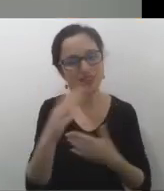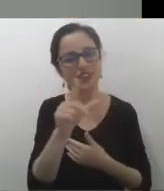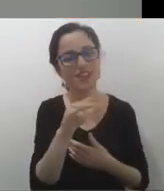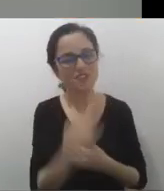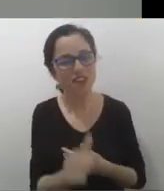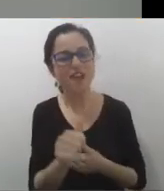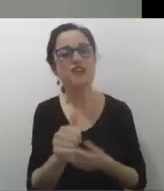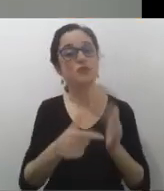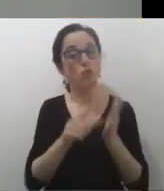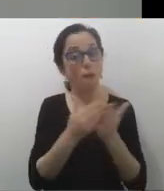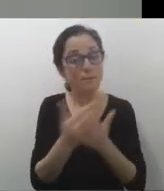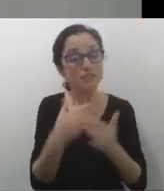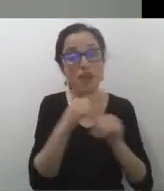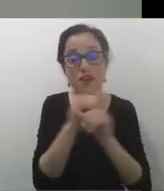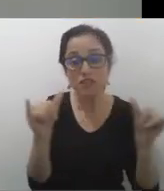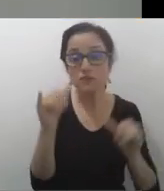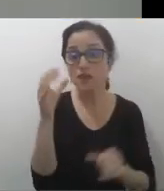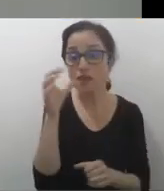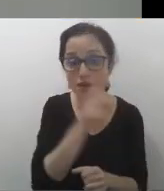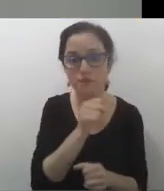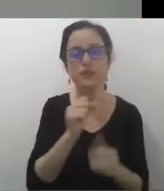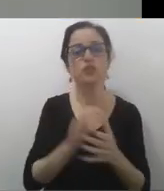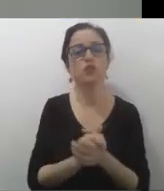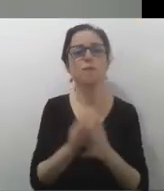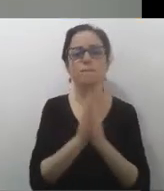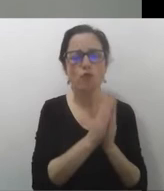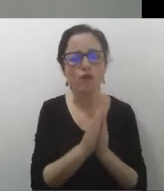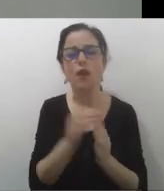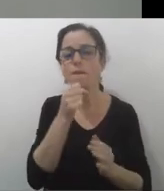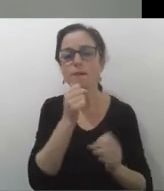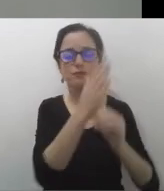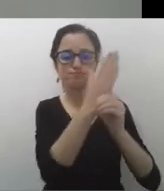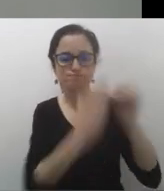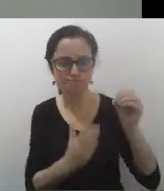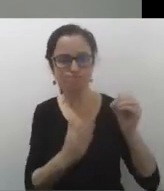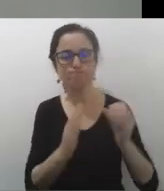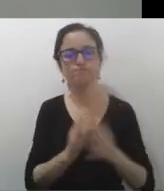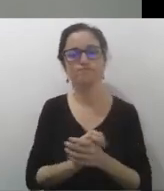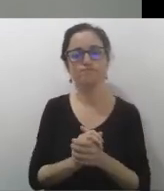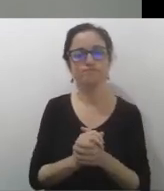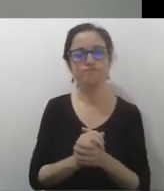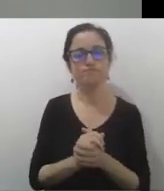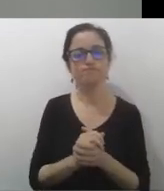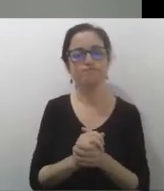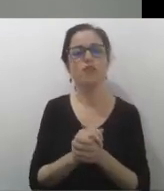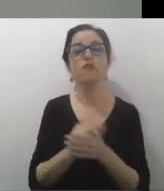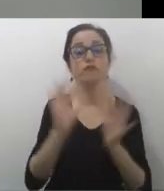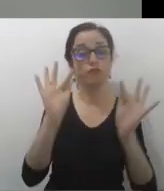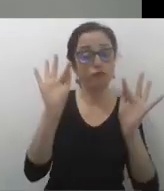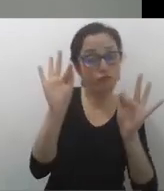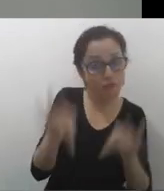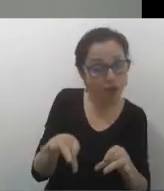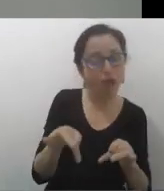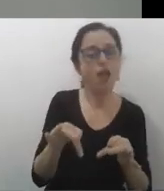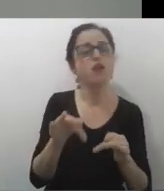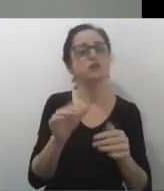Obrigada, Lívia. Antes de começarmos, dois avisos rápidos. Por favor, mantenham os microfones desligados. E ao